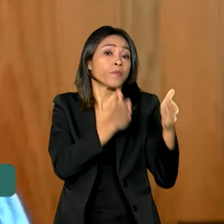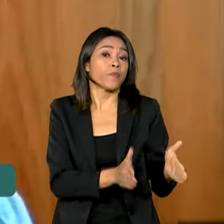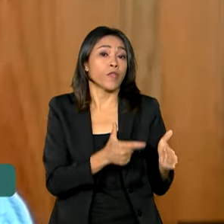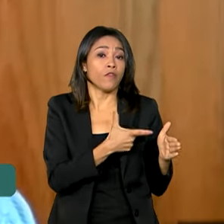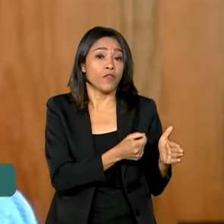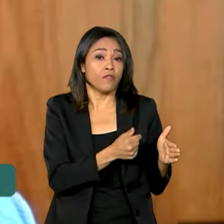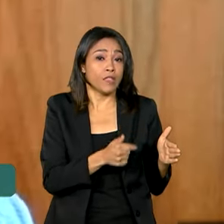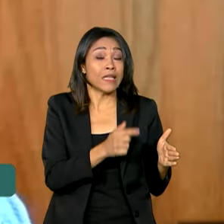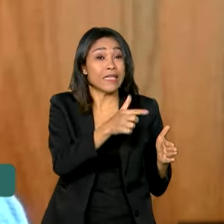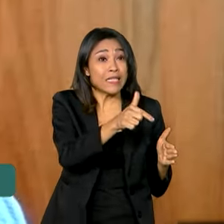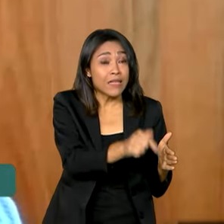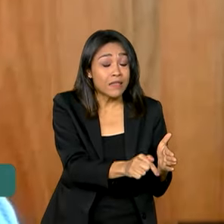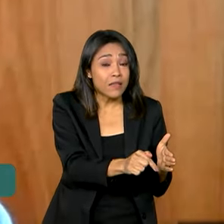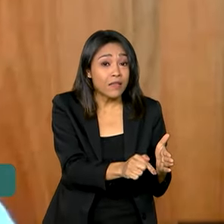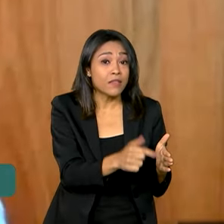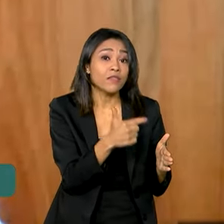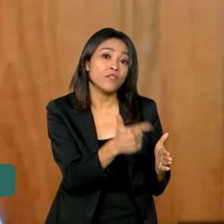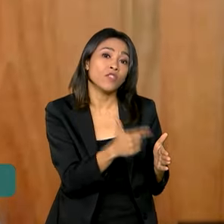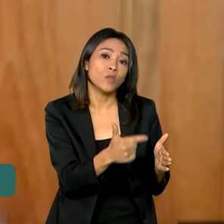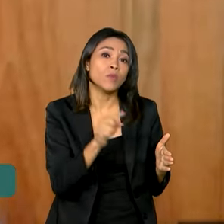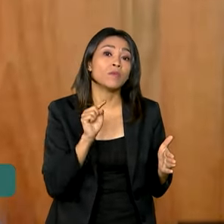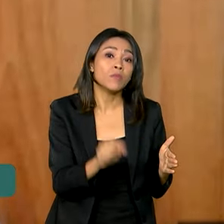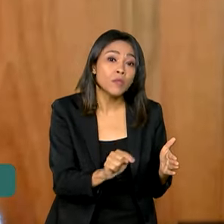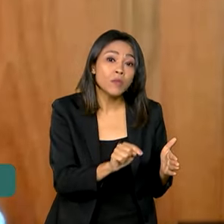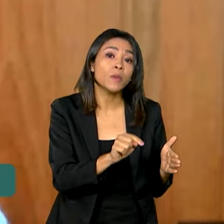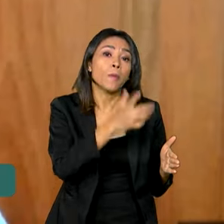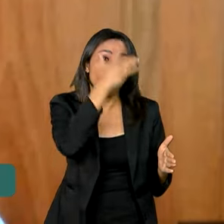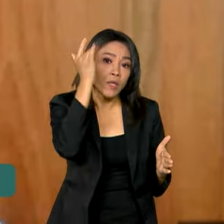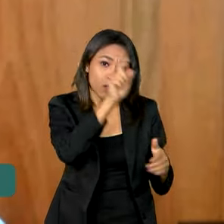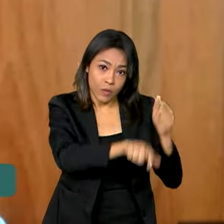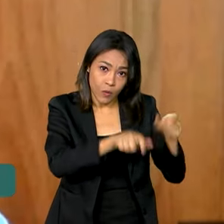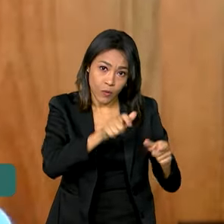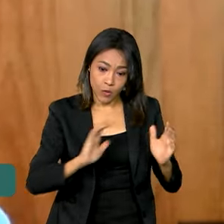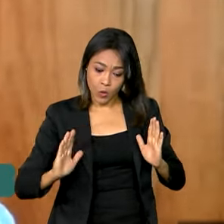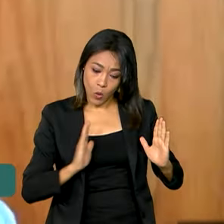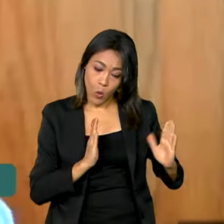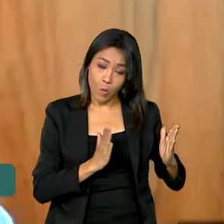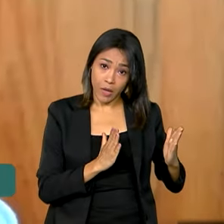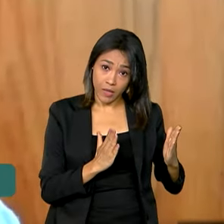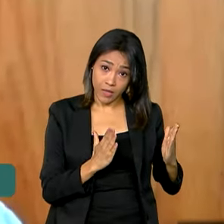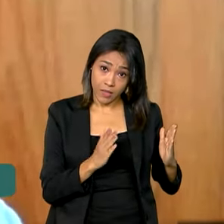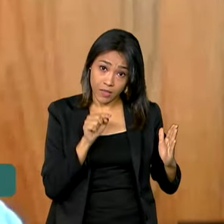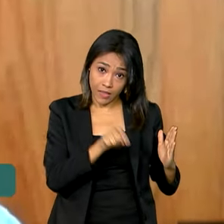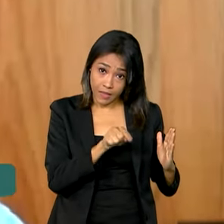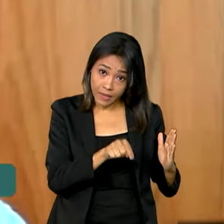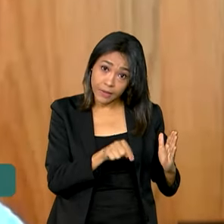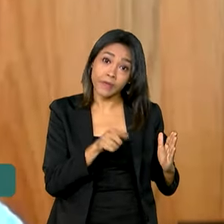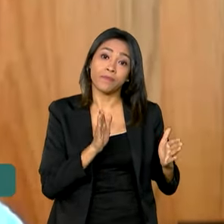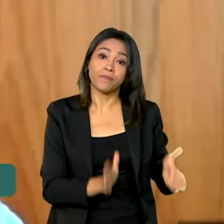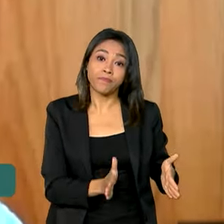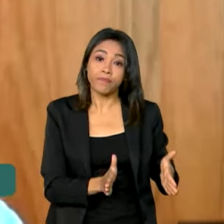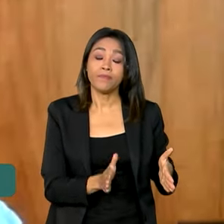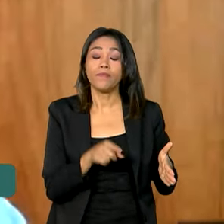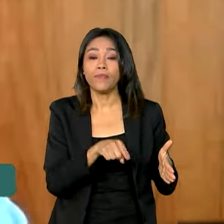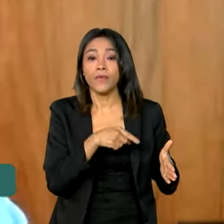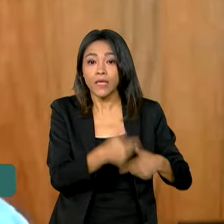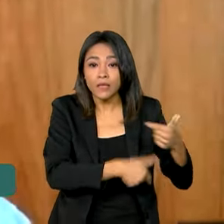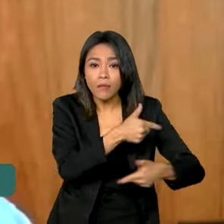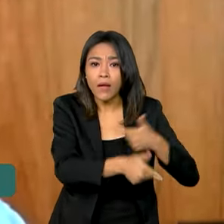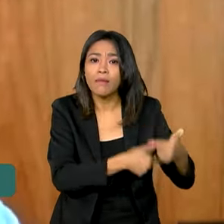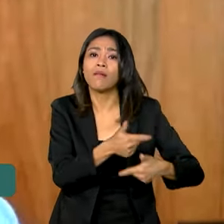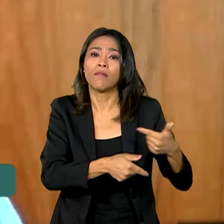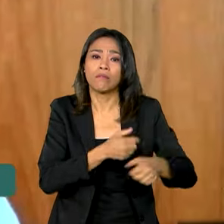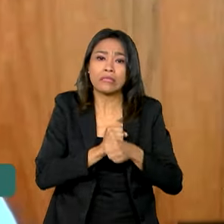quando eram 752 mil pessoas, né, ou seja, em relação a 2022, quando eram 756 mil pessoas nessa situação, né, das